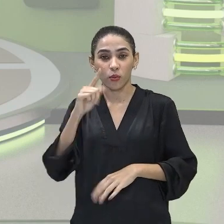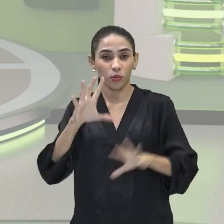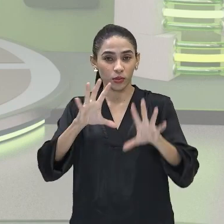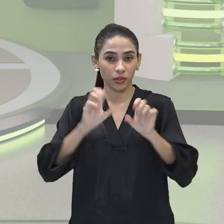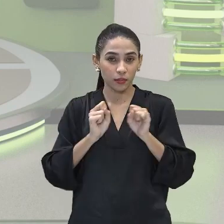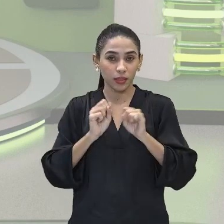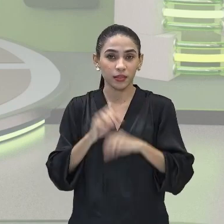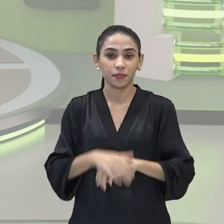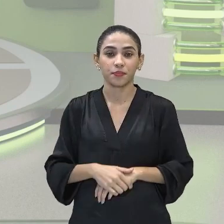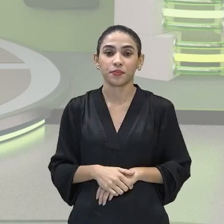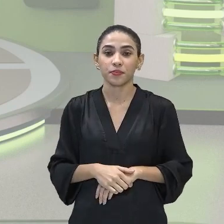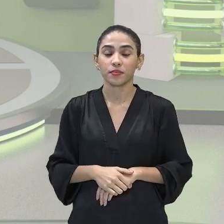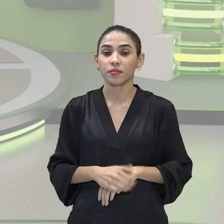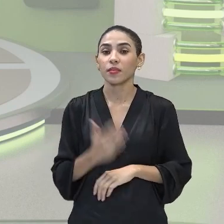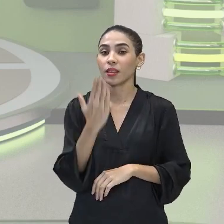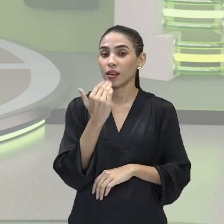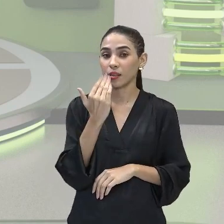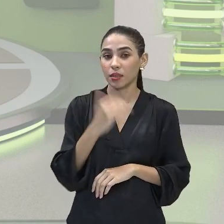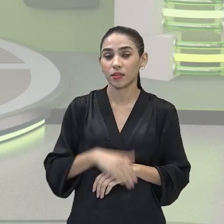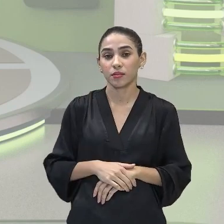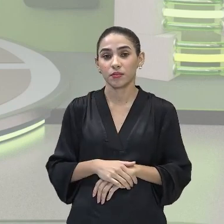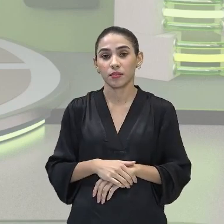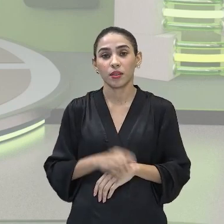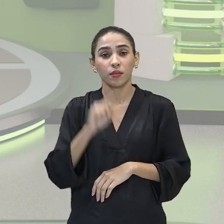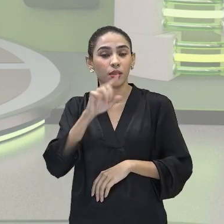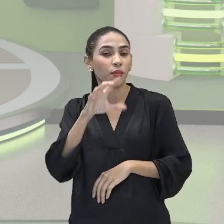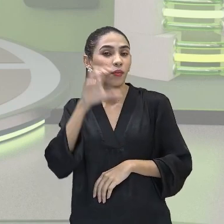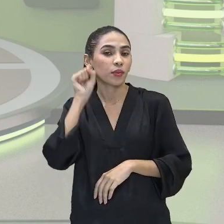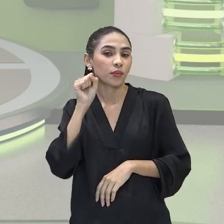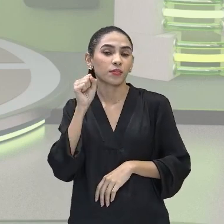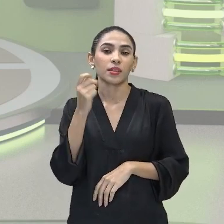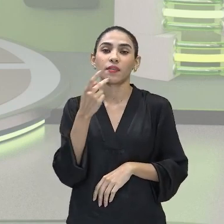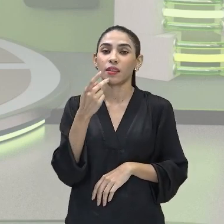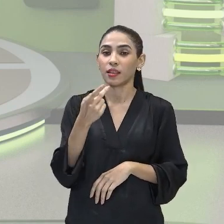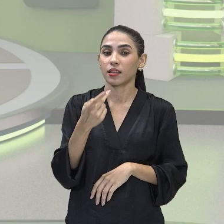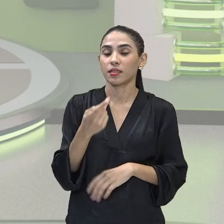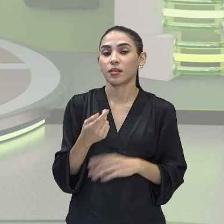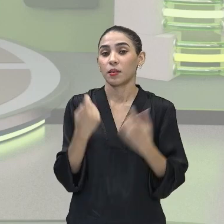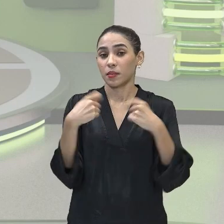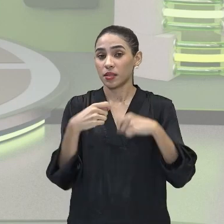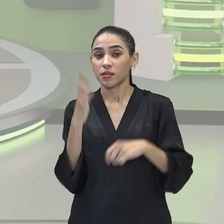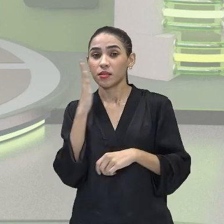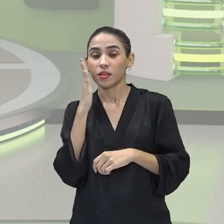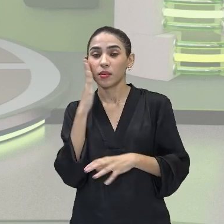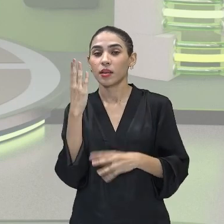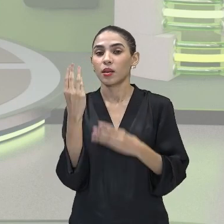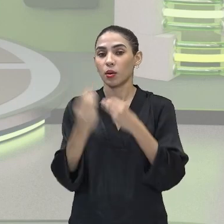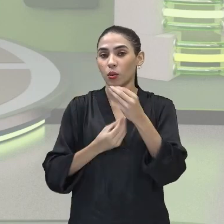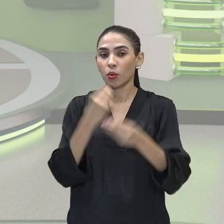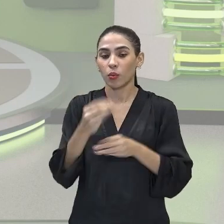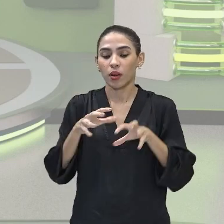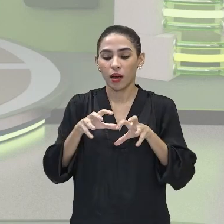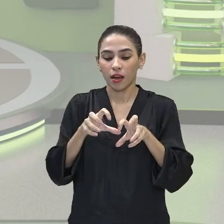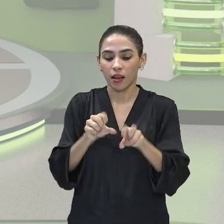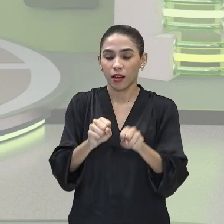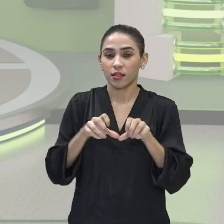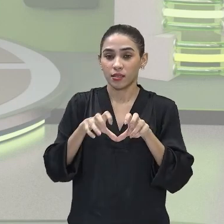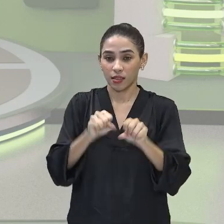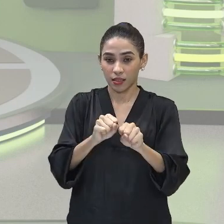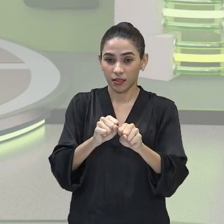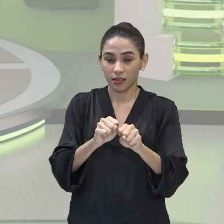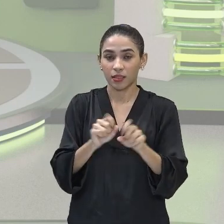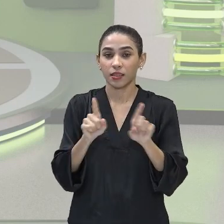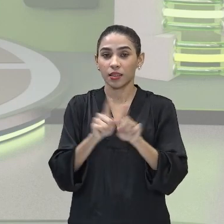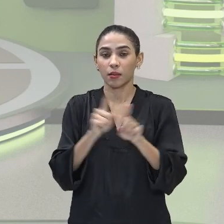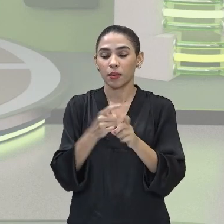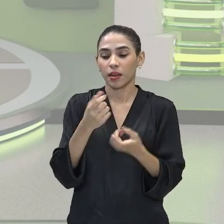também através de alimentos, né? Talvez você já tenha ouvido falar que precisa saber a procedência do açaí, a procedência do